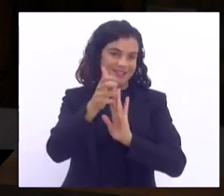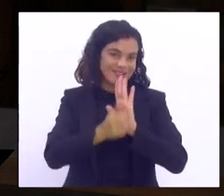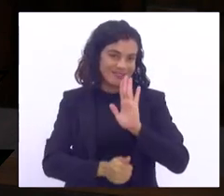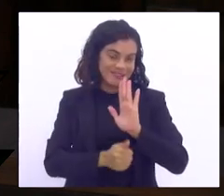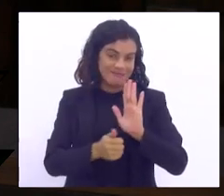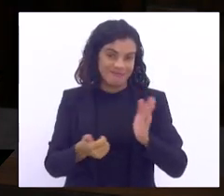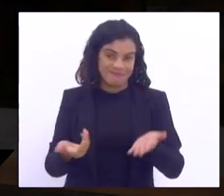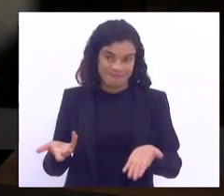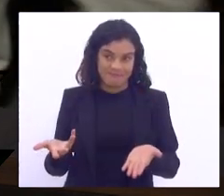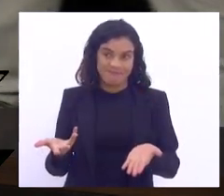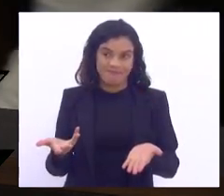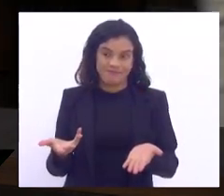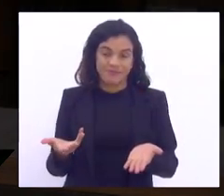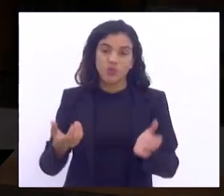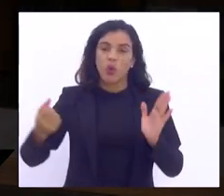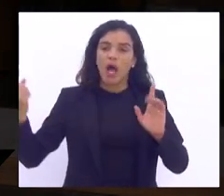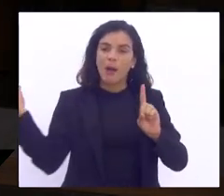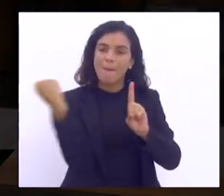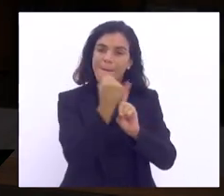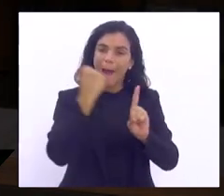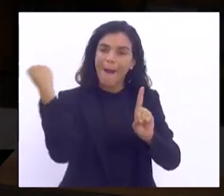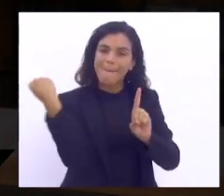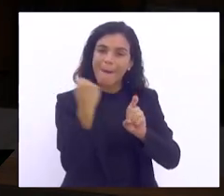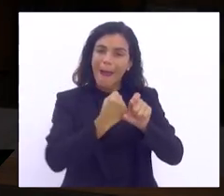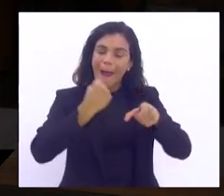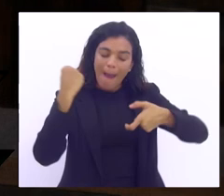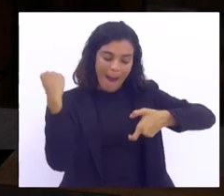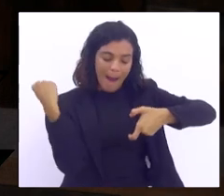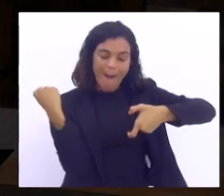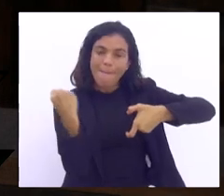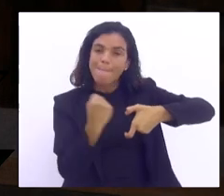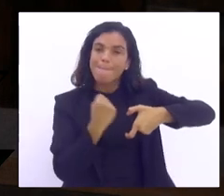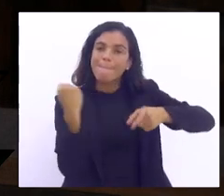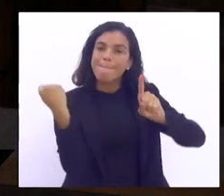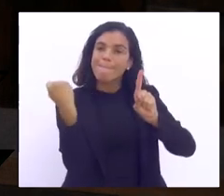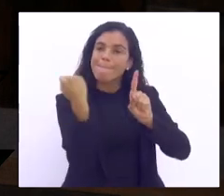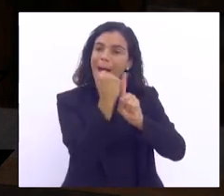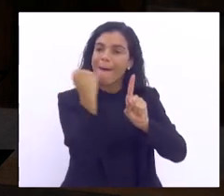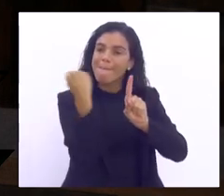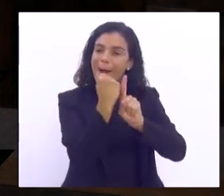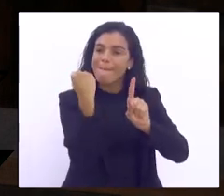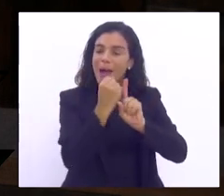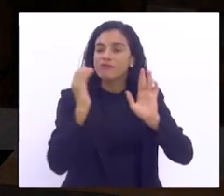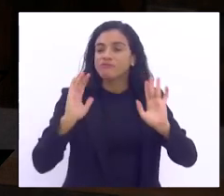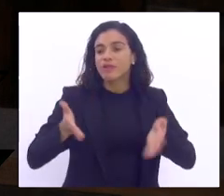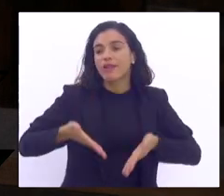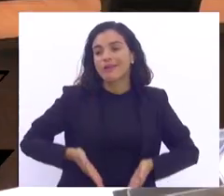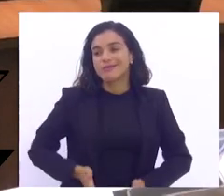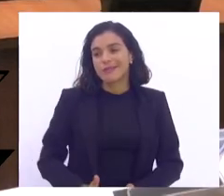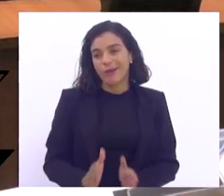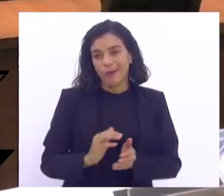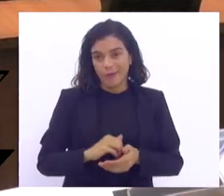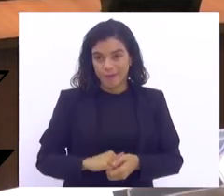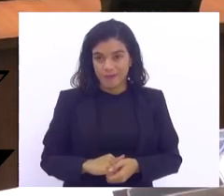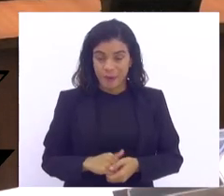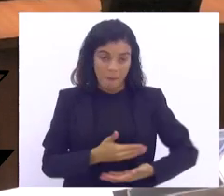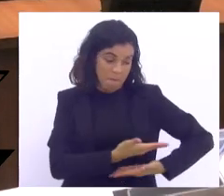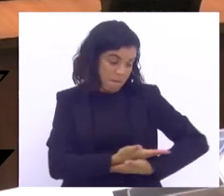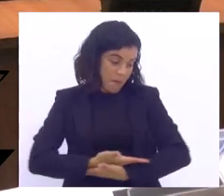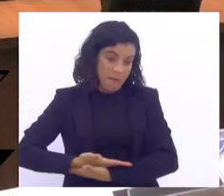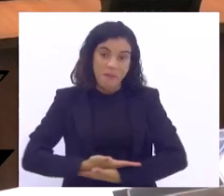sim, do assassinato de pessoas já nascidas que não têm autonomia.